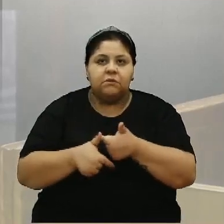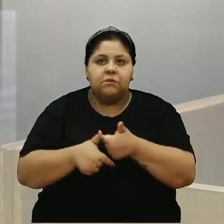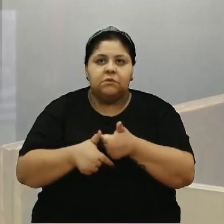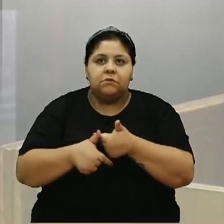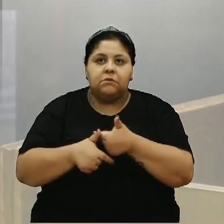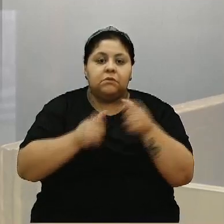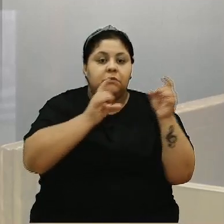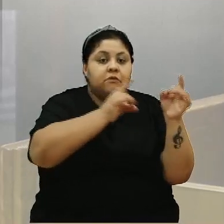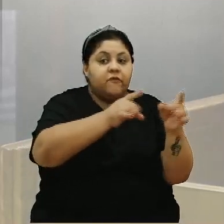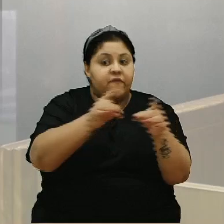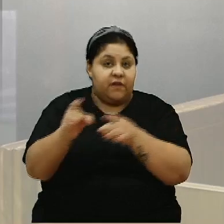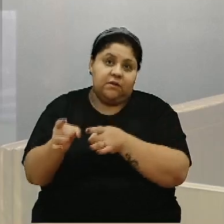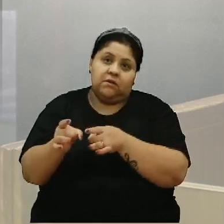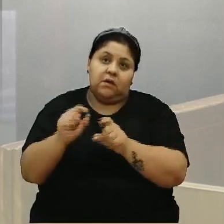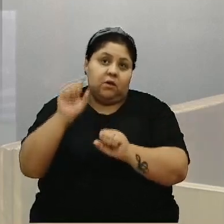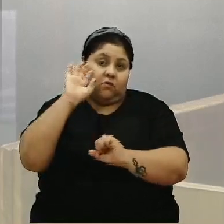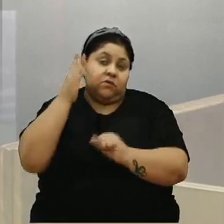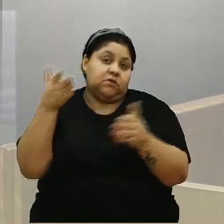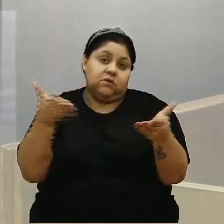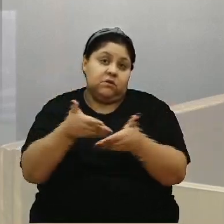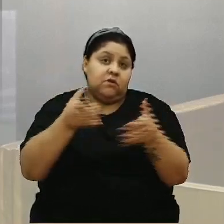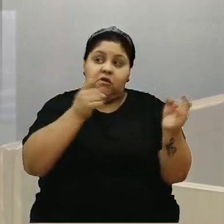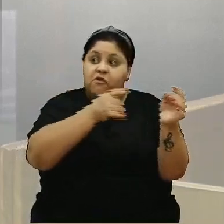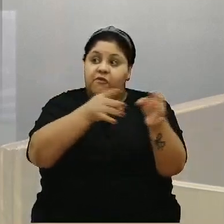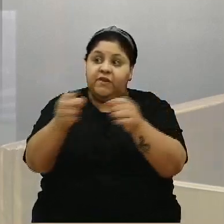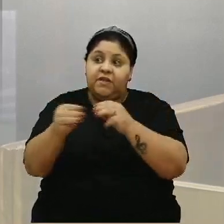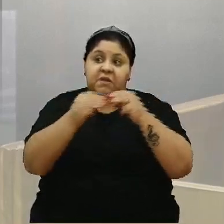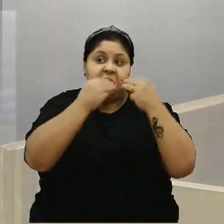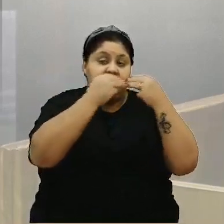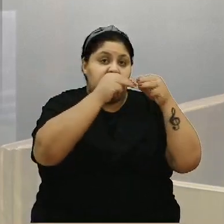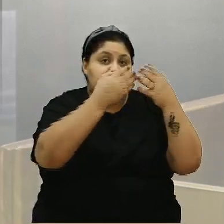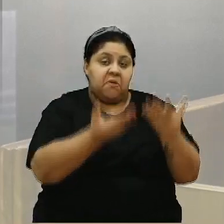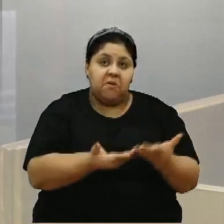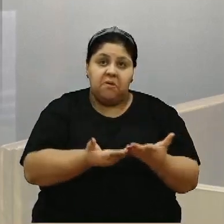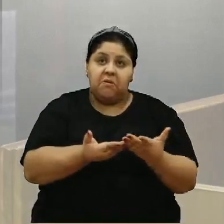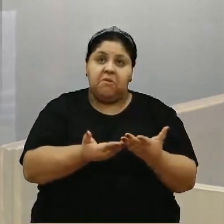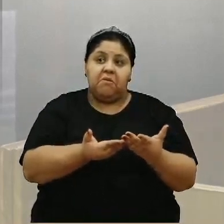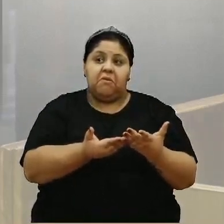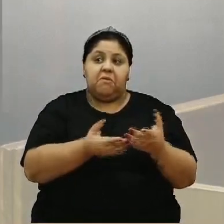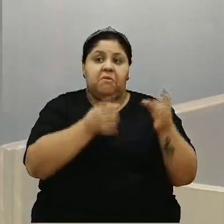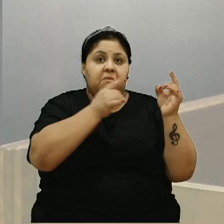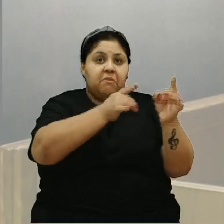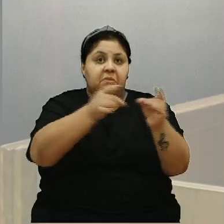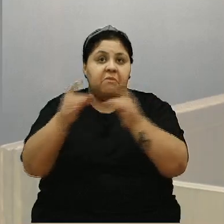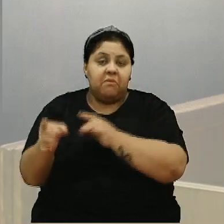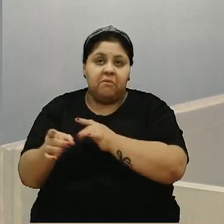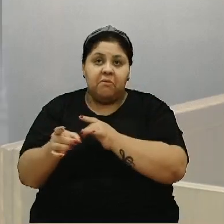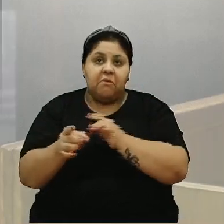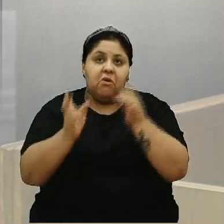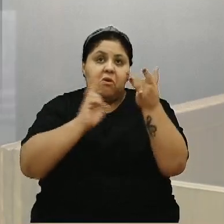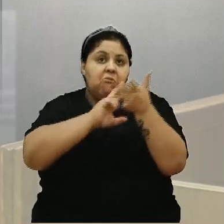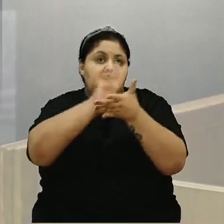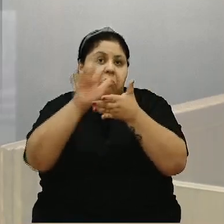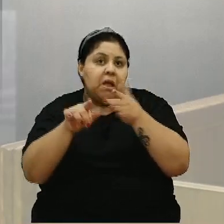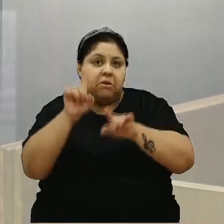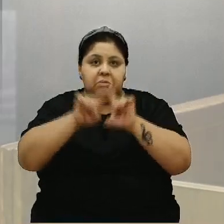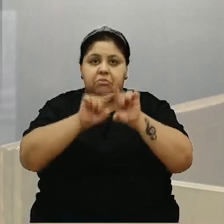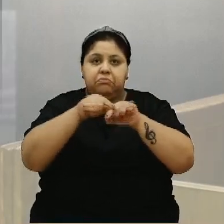venda como já está acontecendo, vão vender o trator, vão vender a tobata, vão vender o tuk-tuk, né, vereador